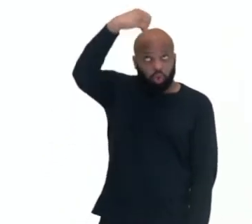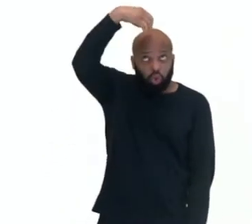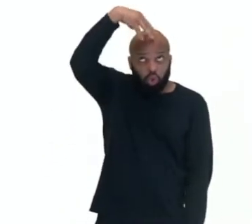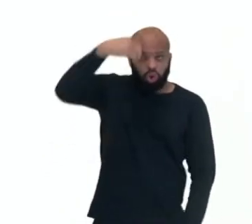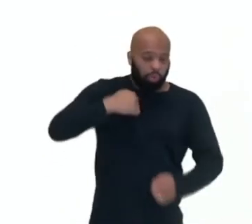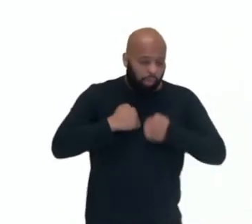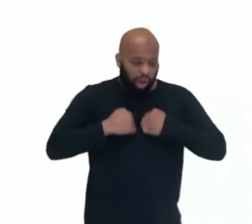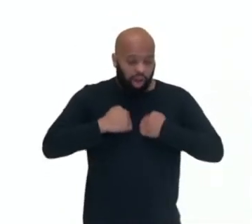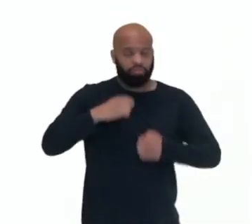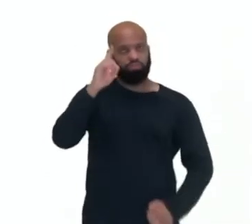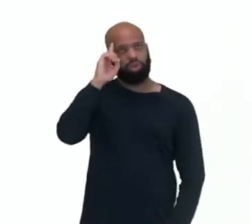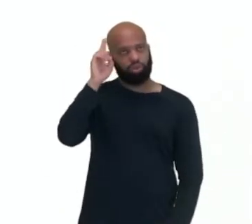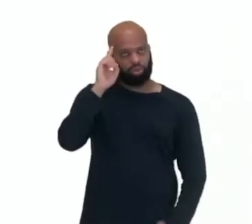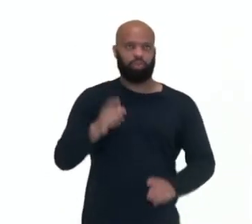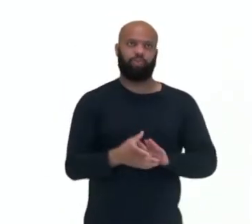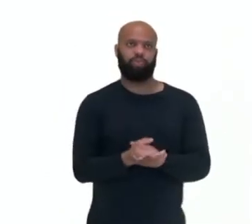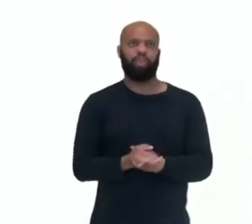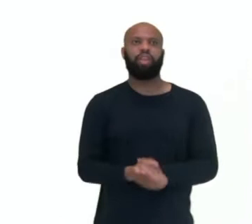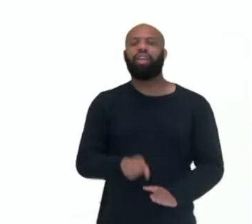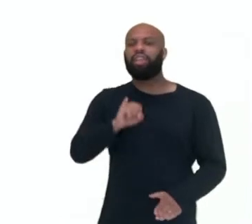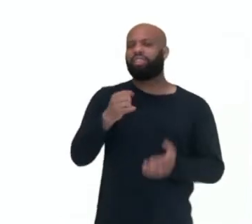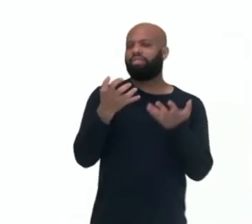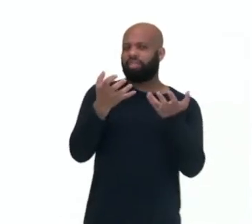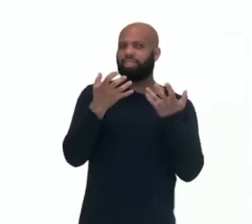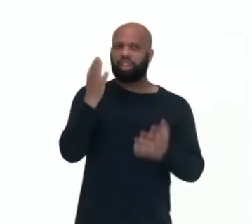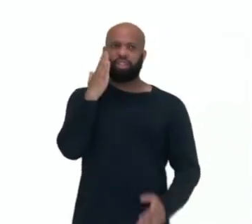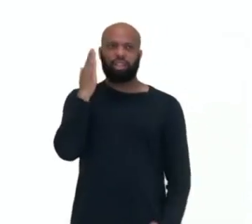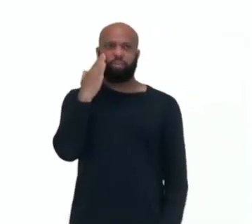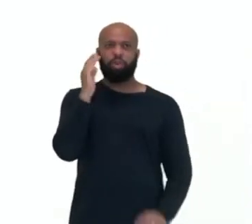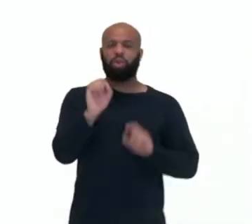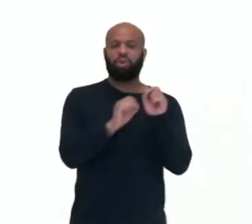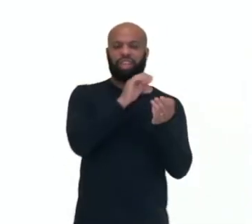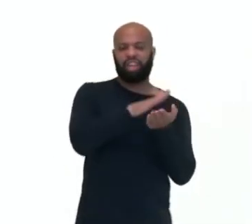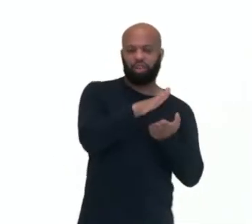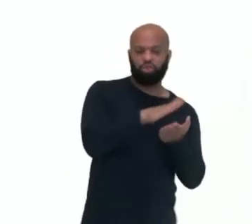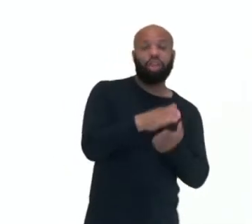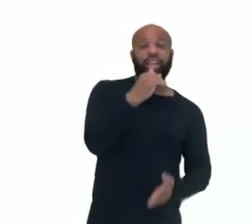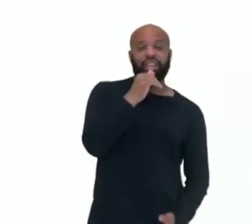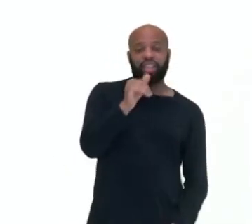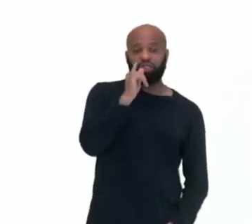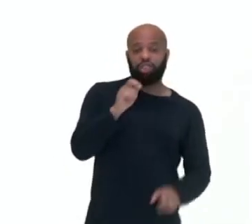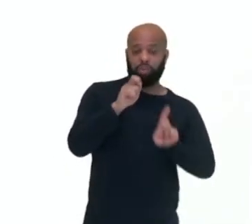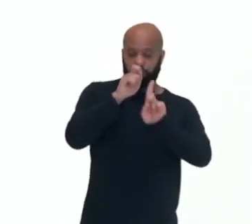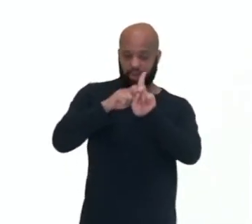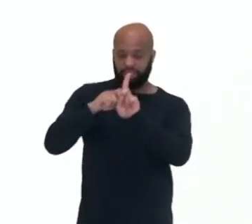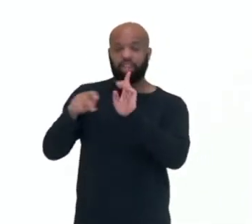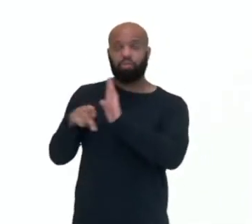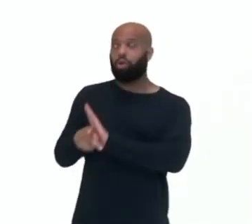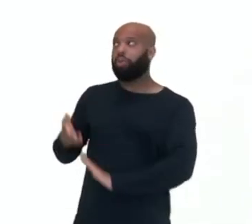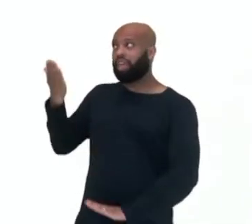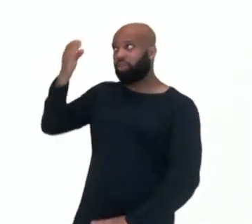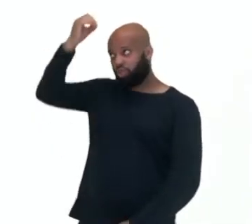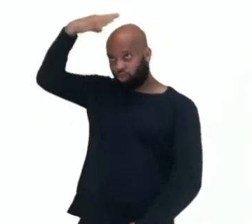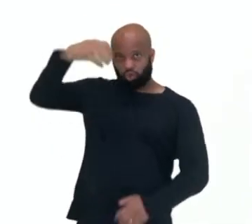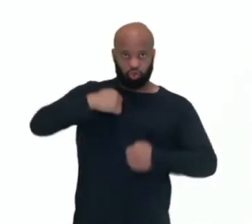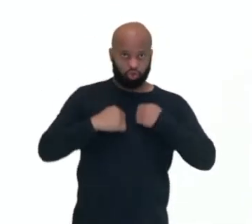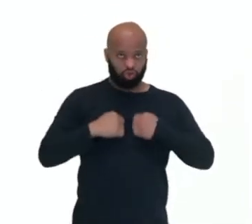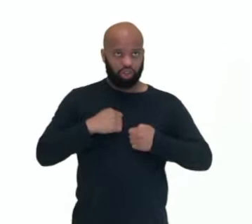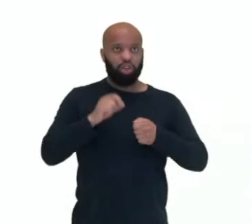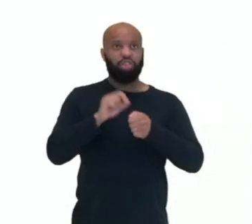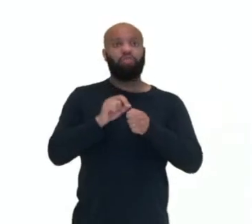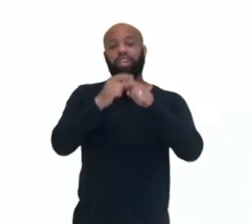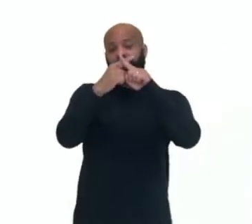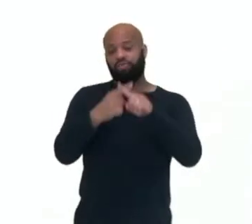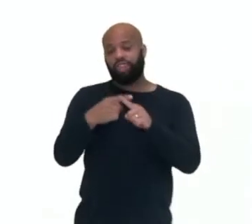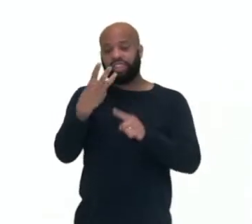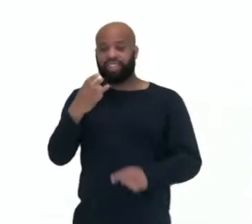de 2 horas. Se quisermos calcular o consumo de energia mensal desse chuveiro, basta multiplicar por